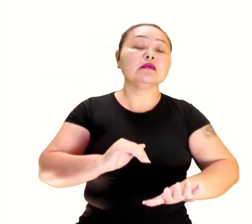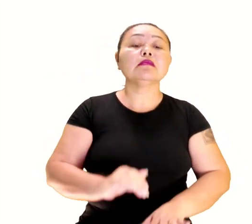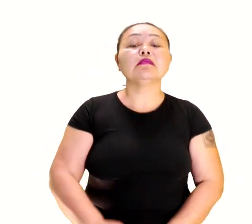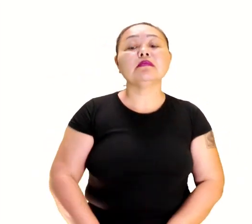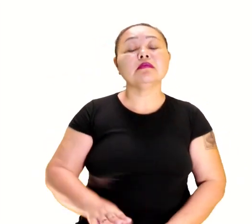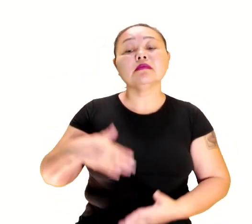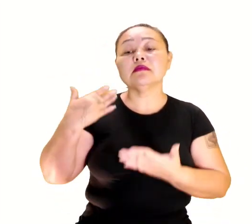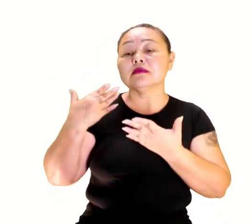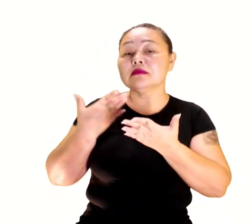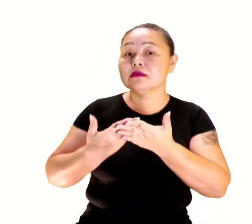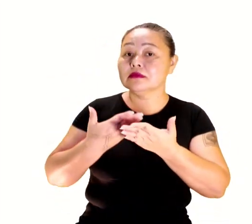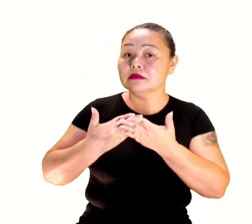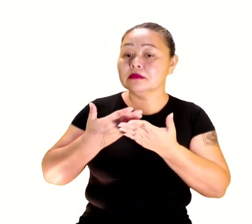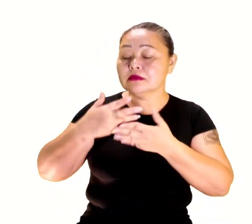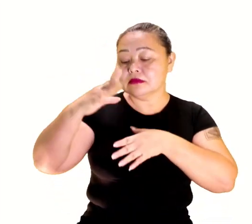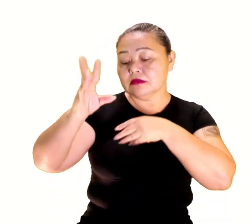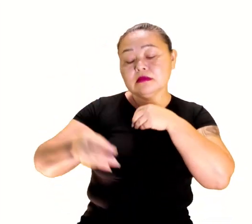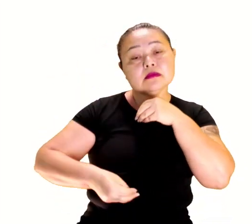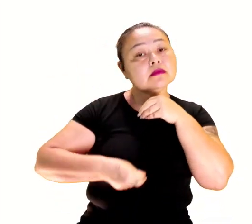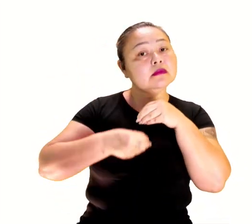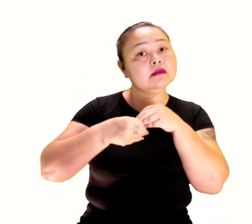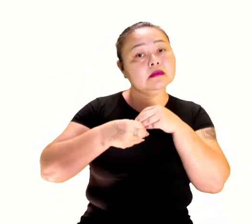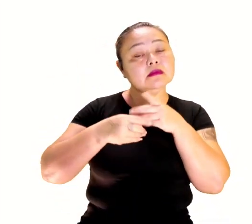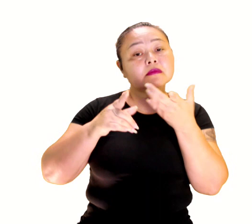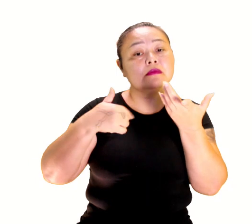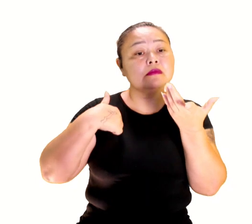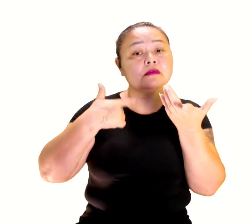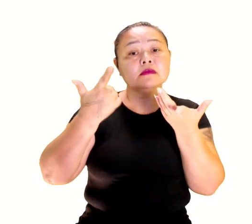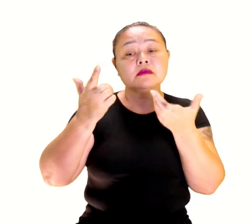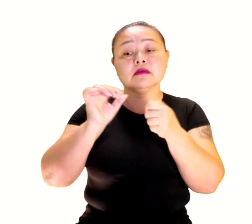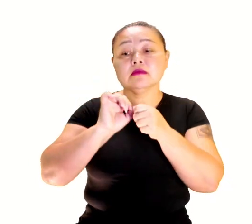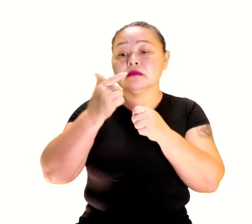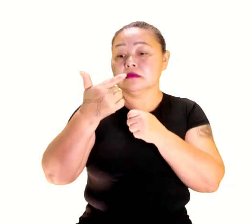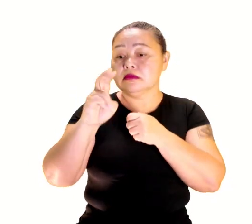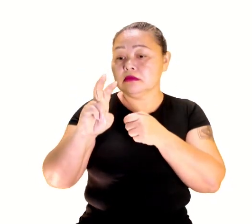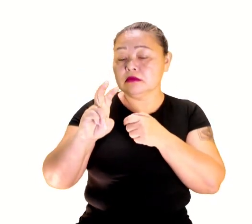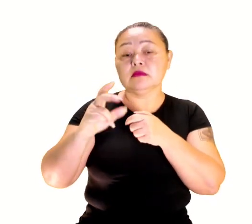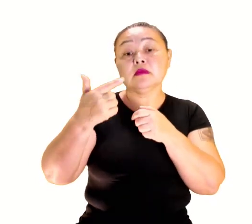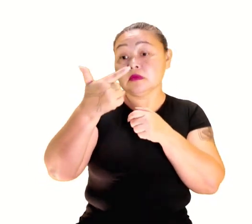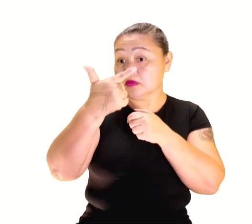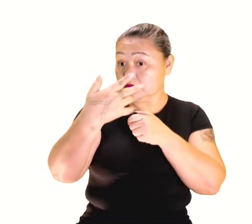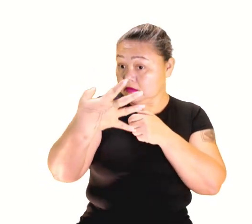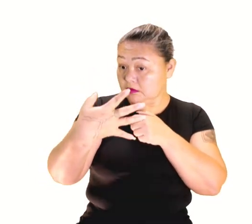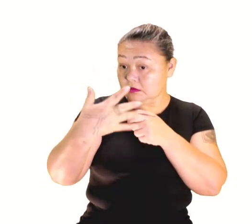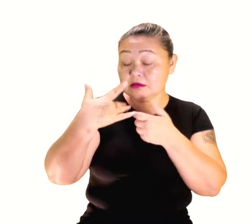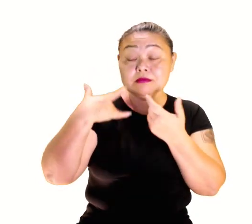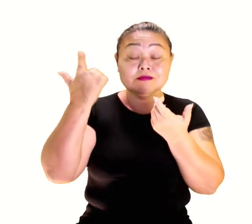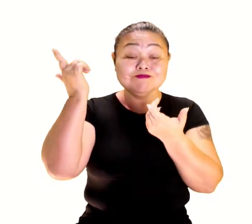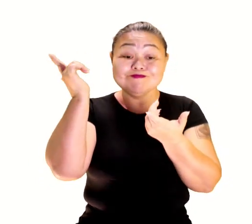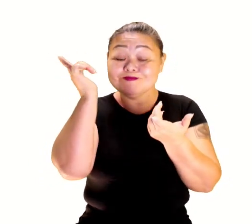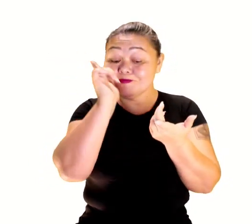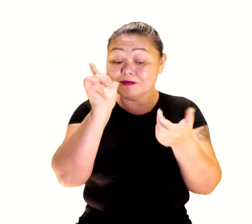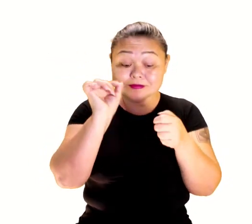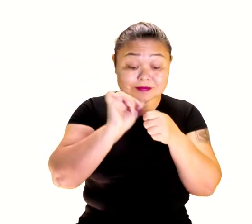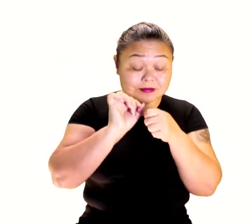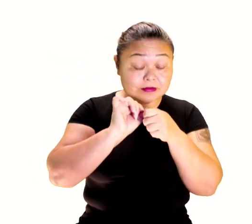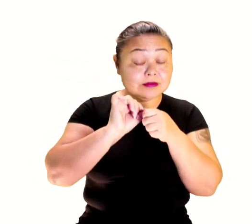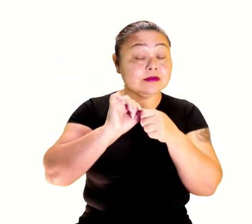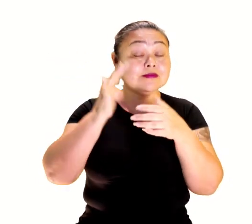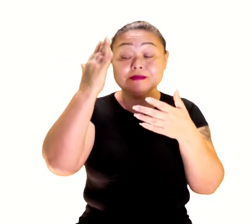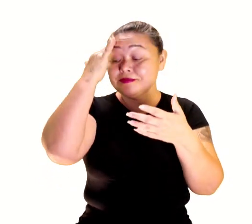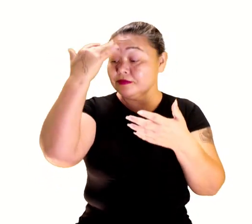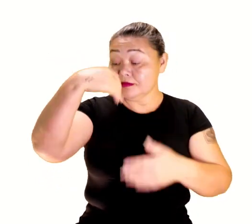vem justamente para complementar, né? Porque teve gente que saiu da aula 24 ali e falou, meu Deus, não vou conseguir fazer nenhuma. Não entendi